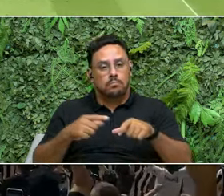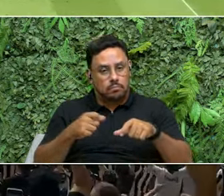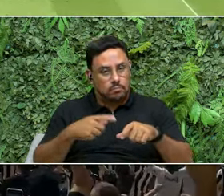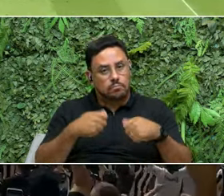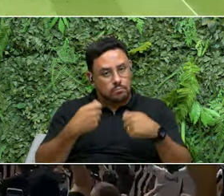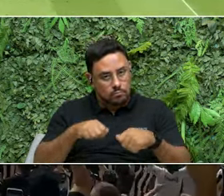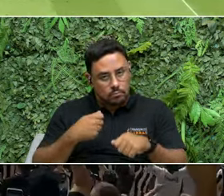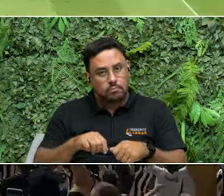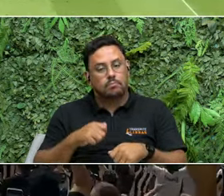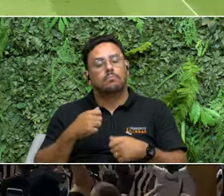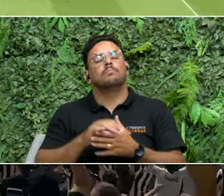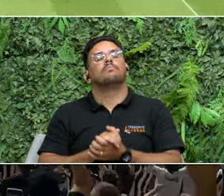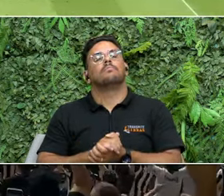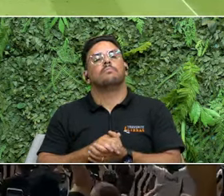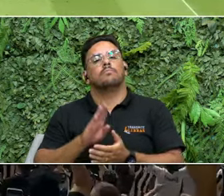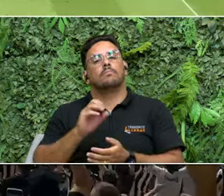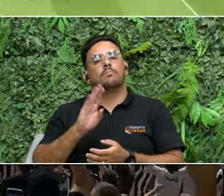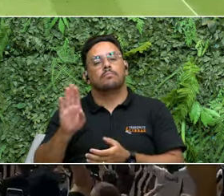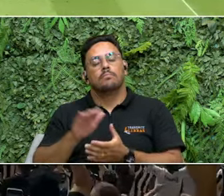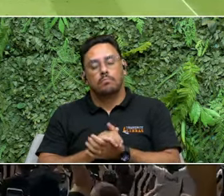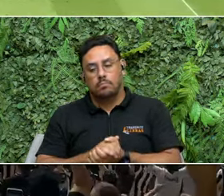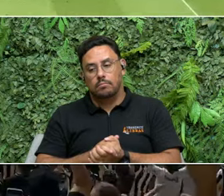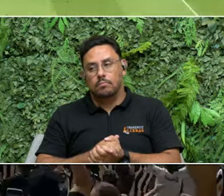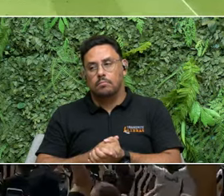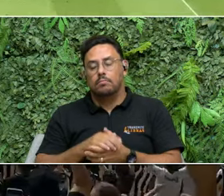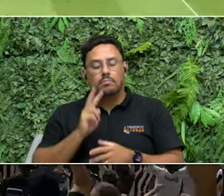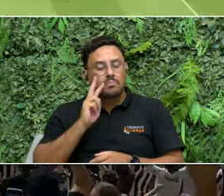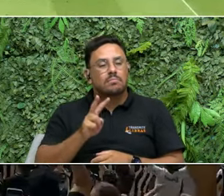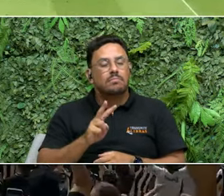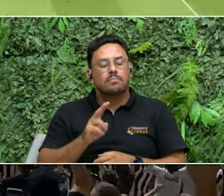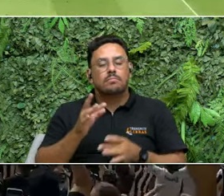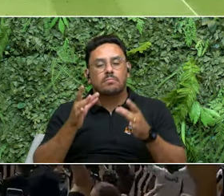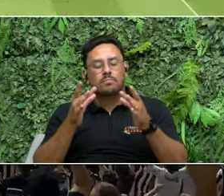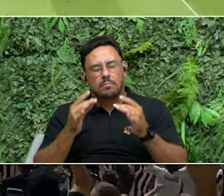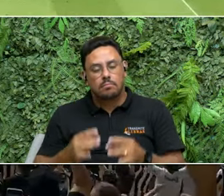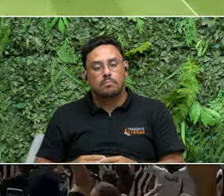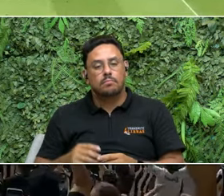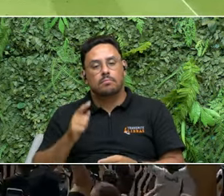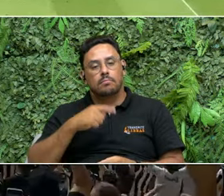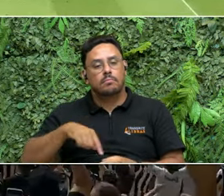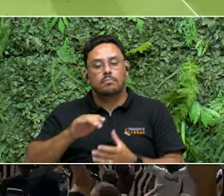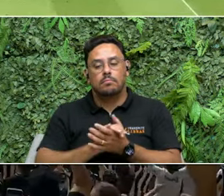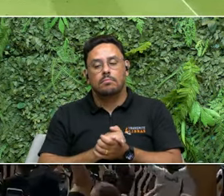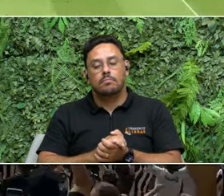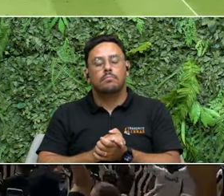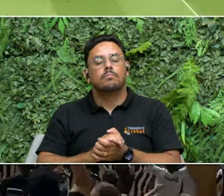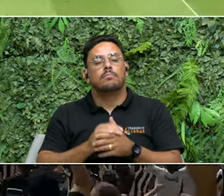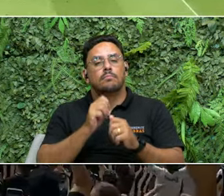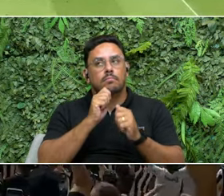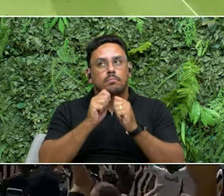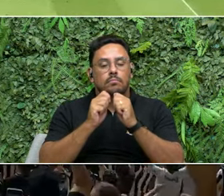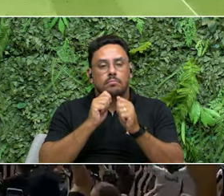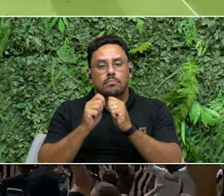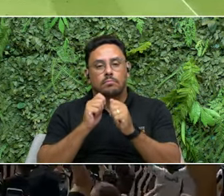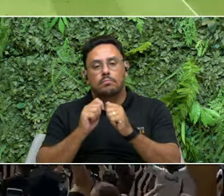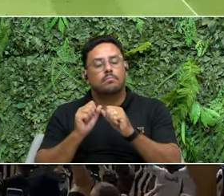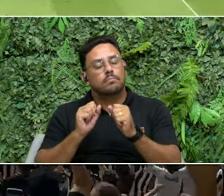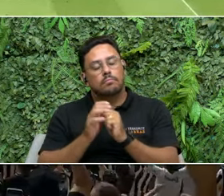necessidade Bob Faria muito bem eu um detalhe aqui na imagem os nossos repórteres podem